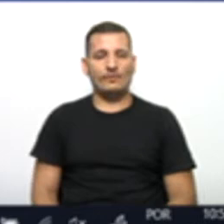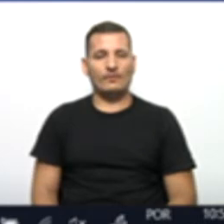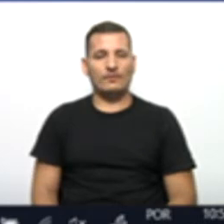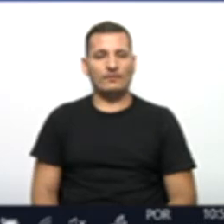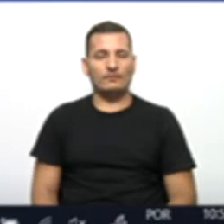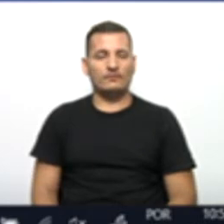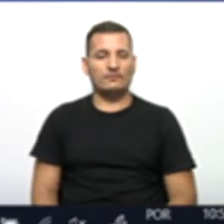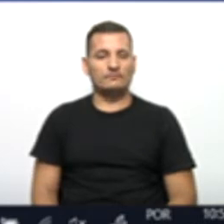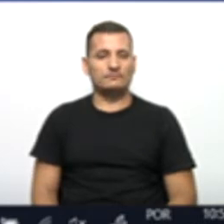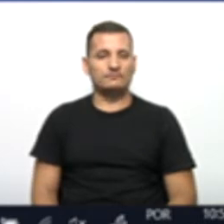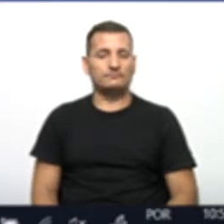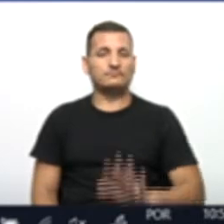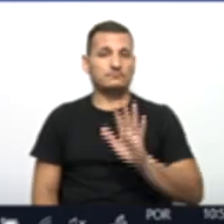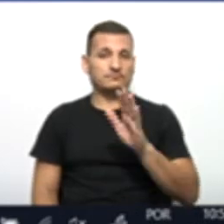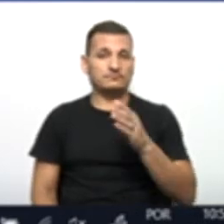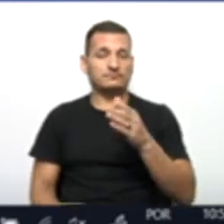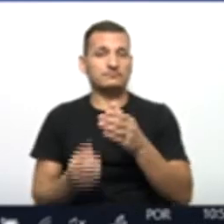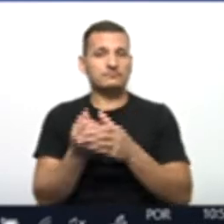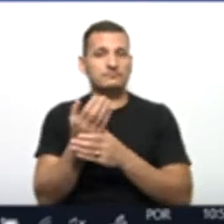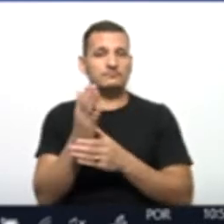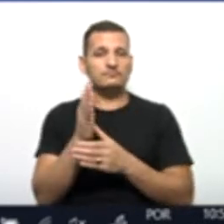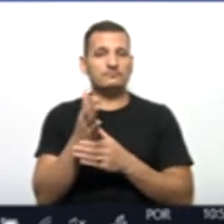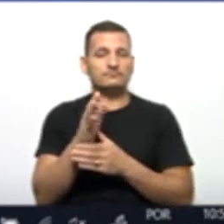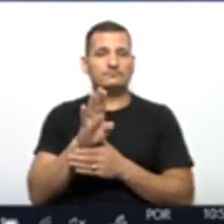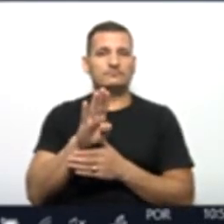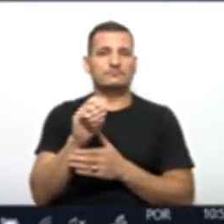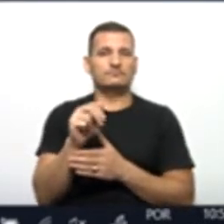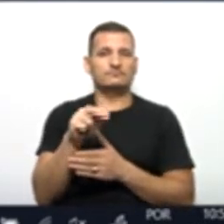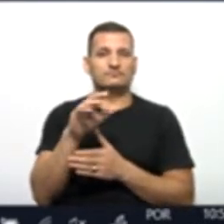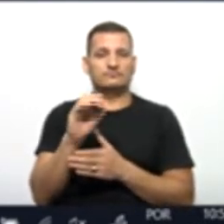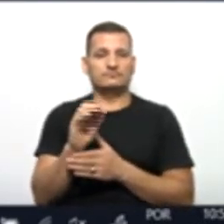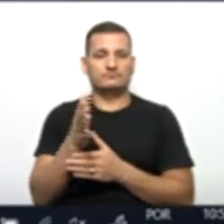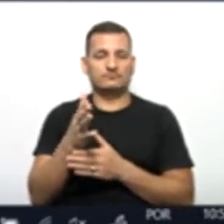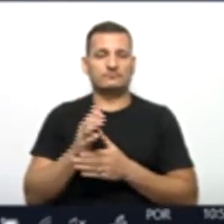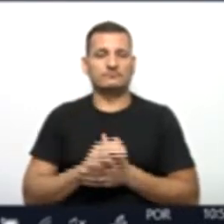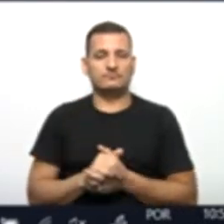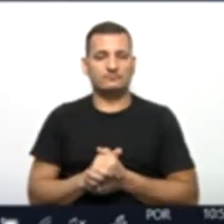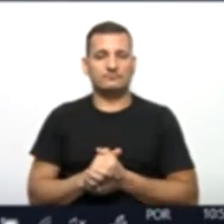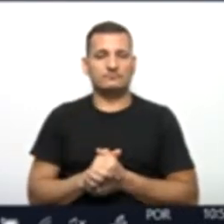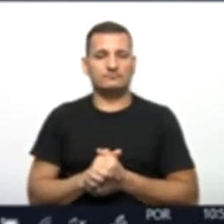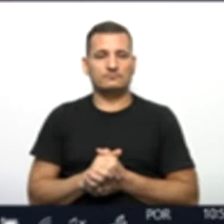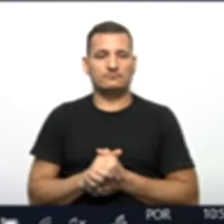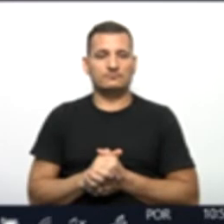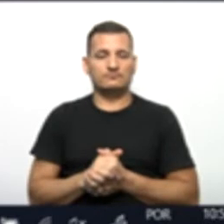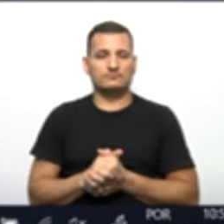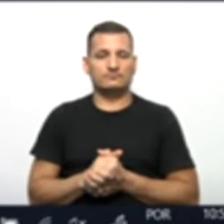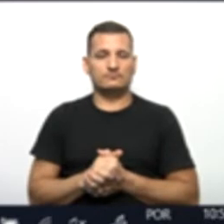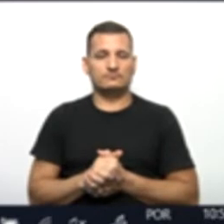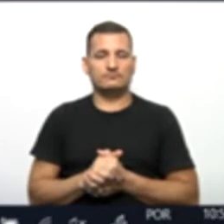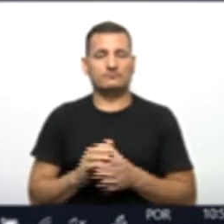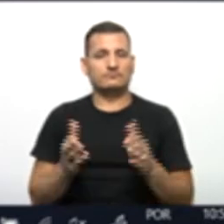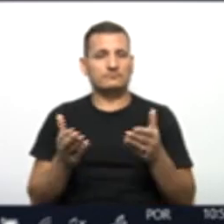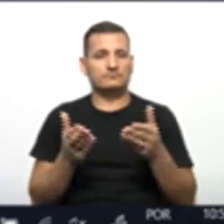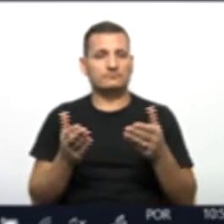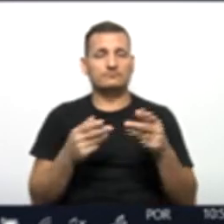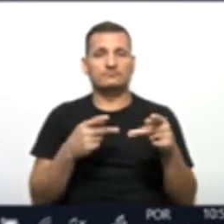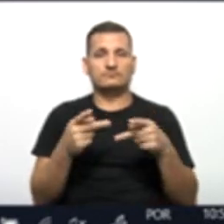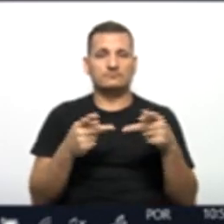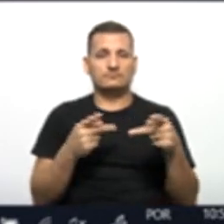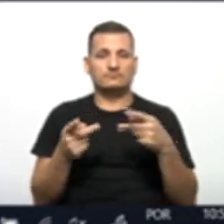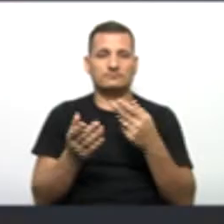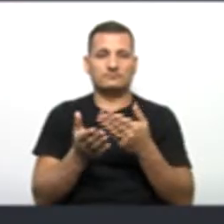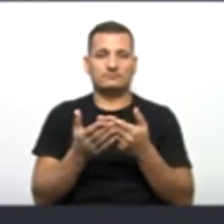precisar mais deles já criei o nosso banco de dados agora eu vou no projeto da nossa aula de